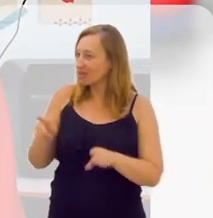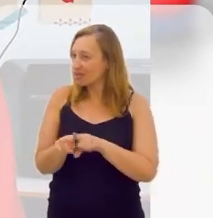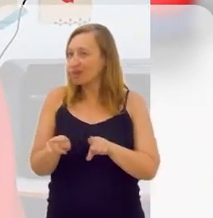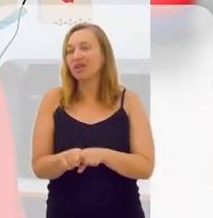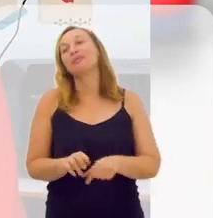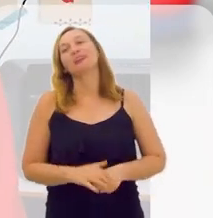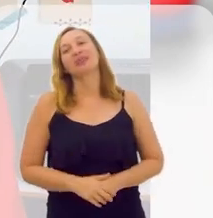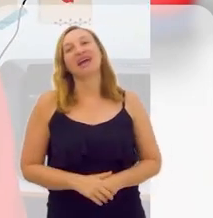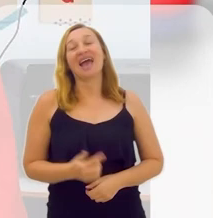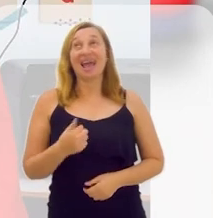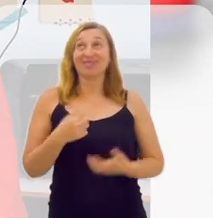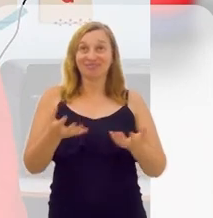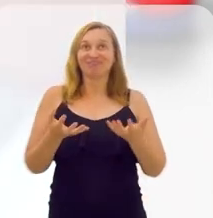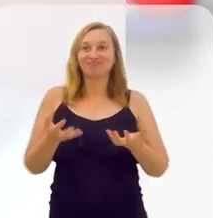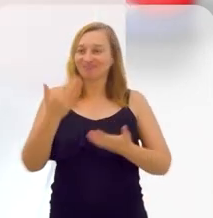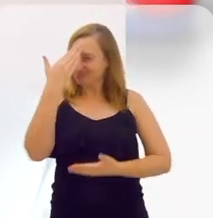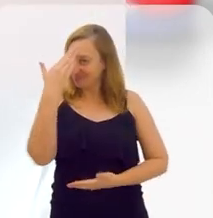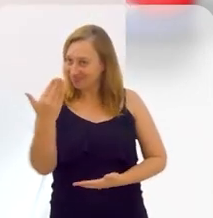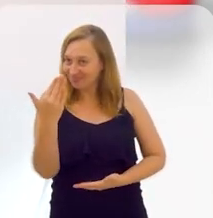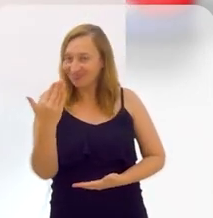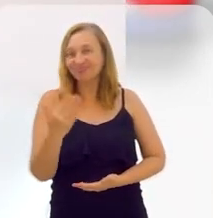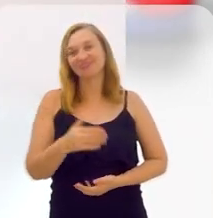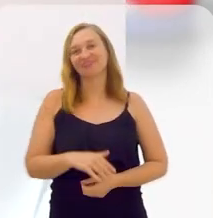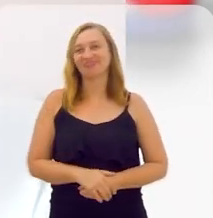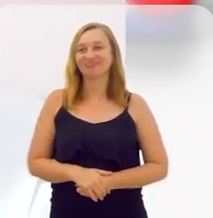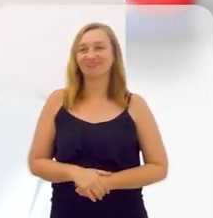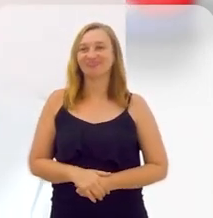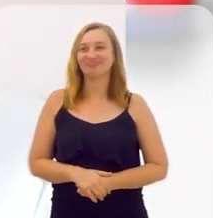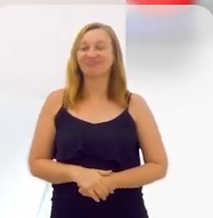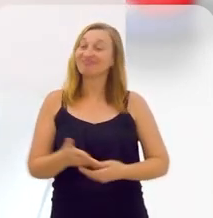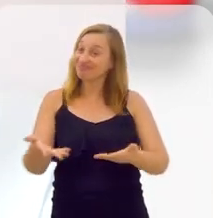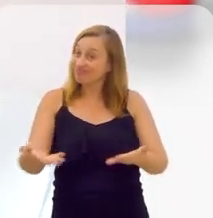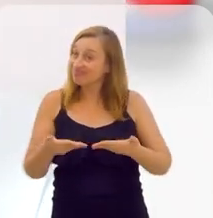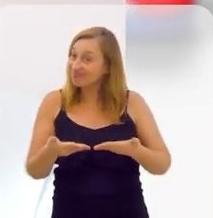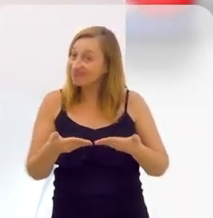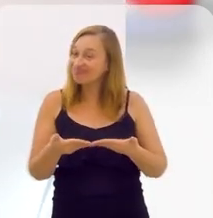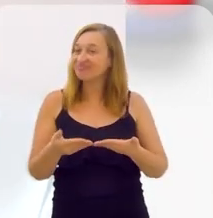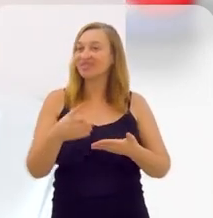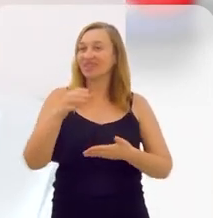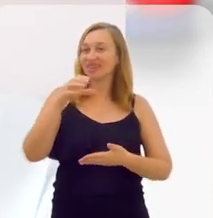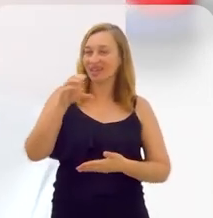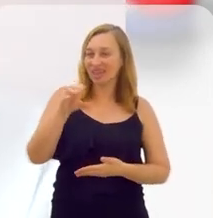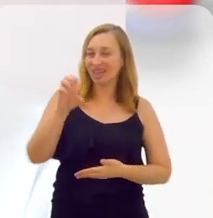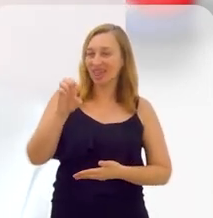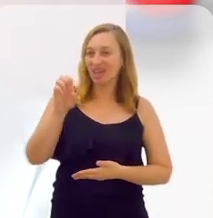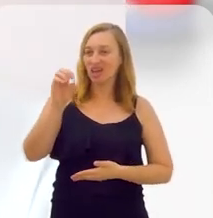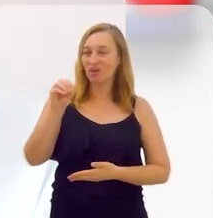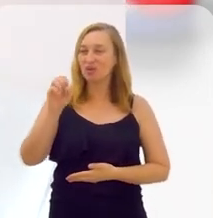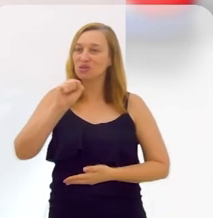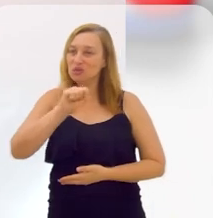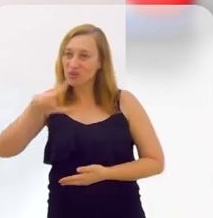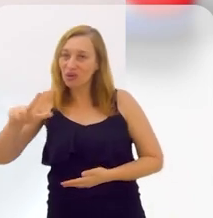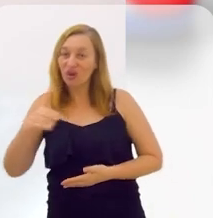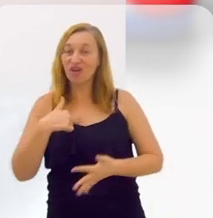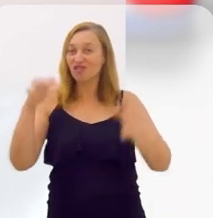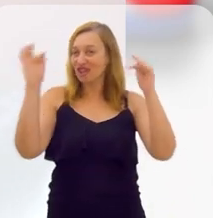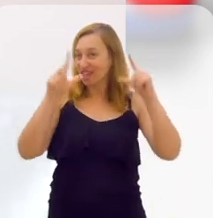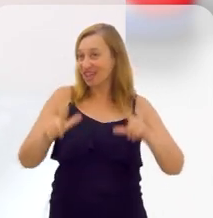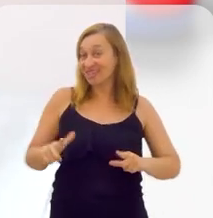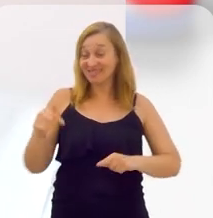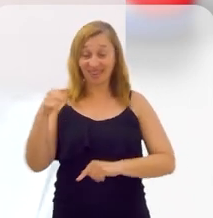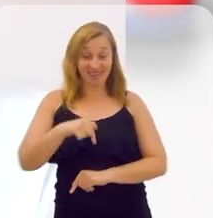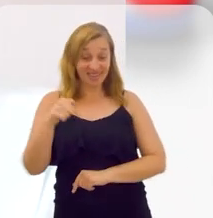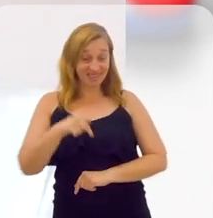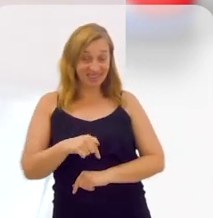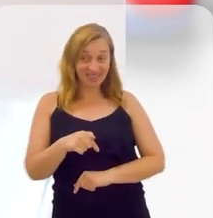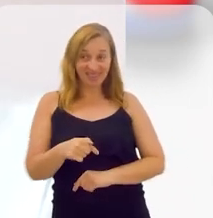consideração final também? Ah, eu também quero agradecer bastante ao convite da Ecosol. Estou muito feliz de estar aqui